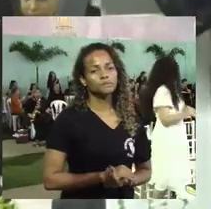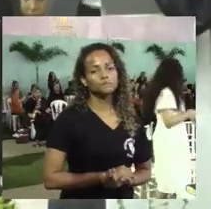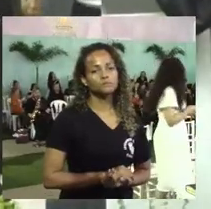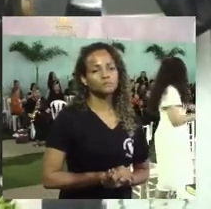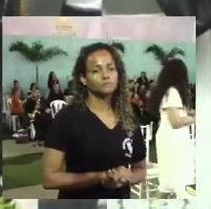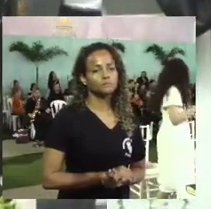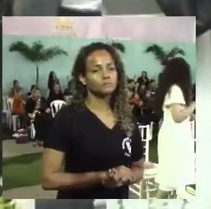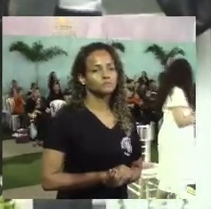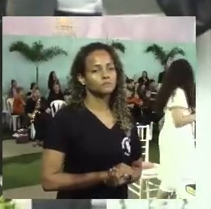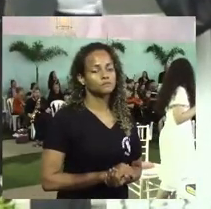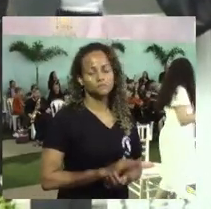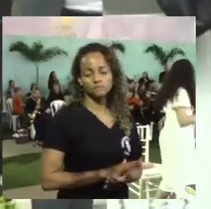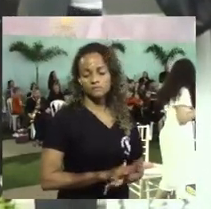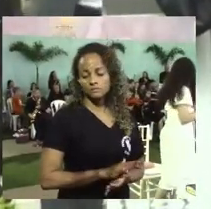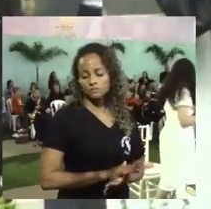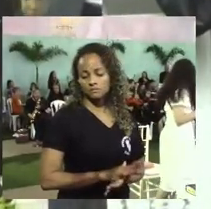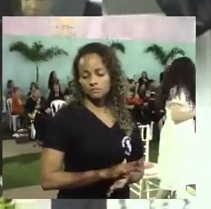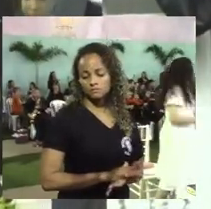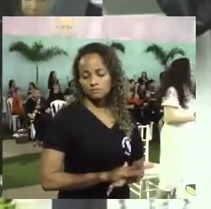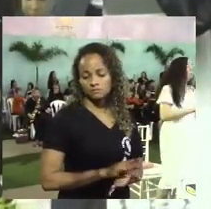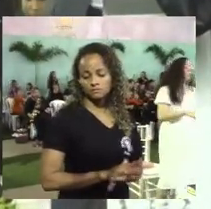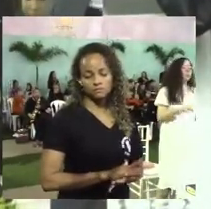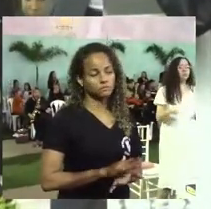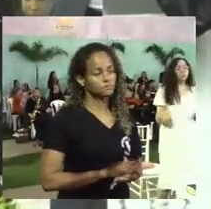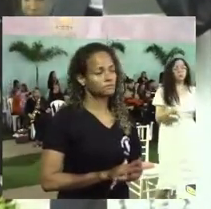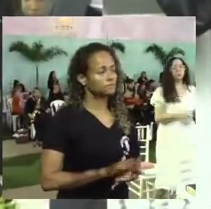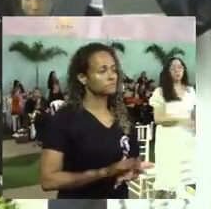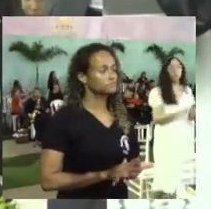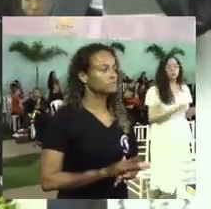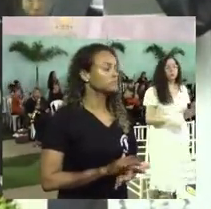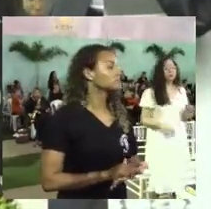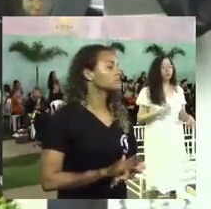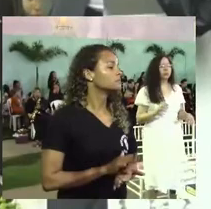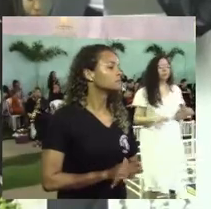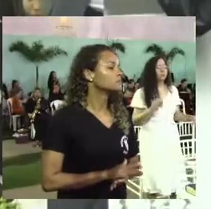pecados comenta se a Jesus Cristo